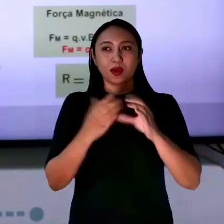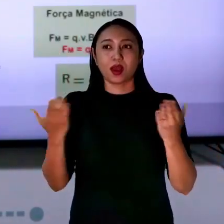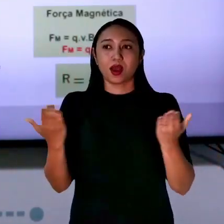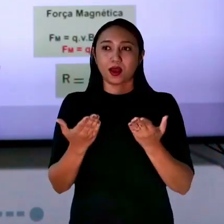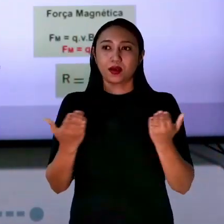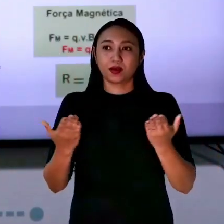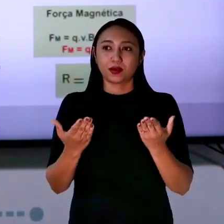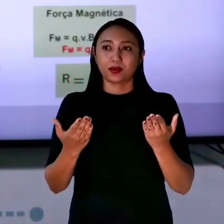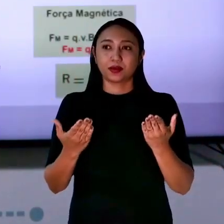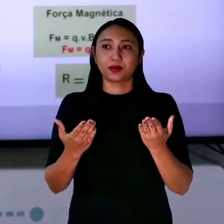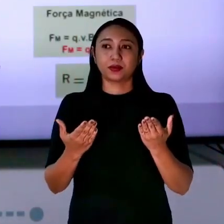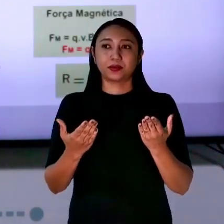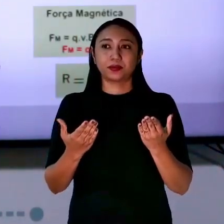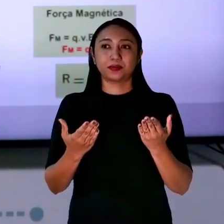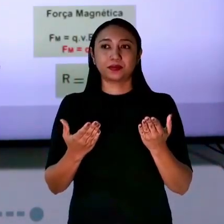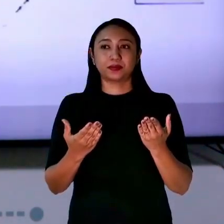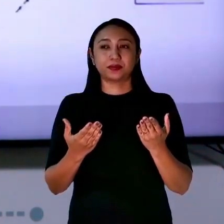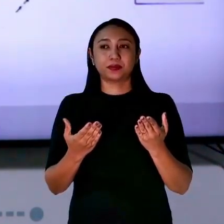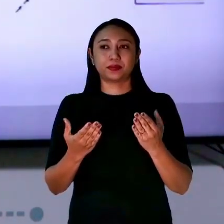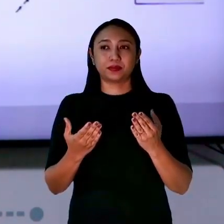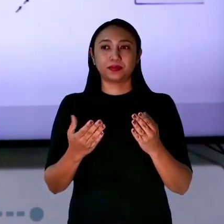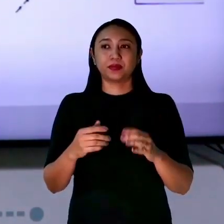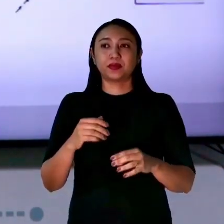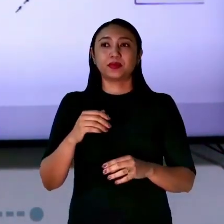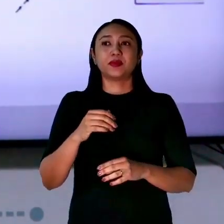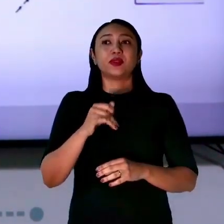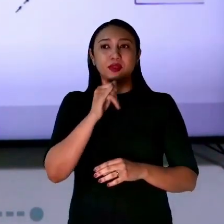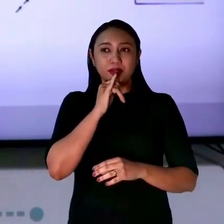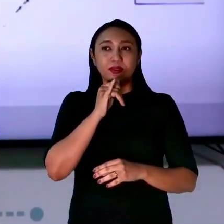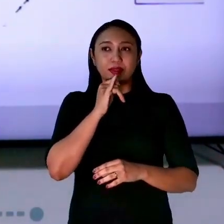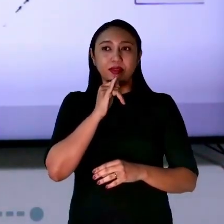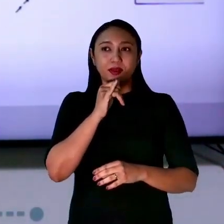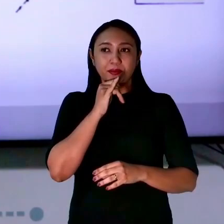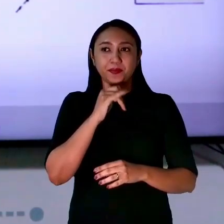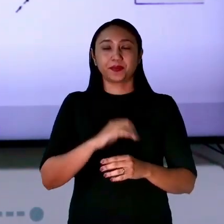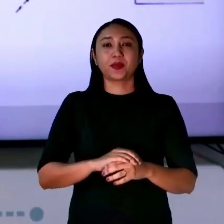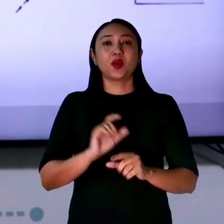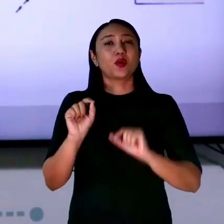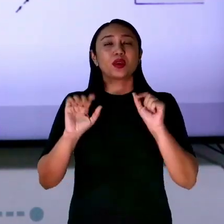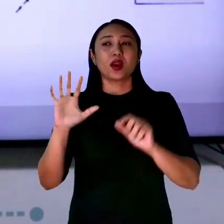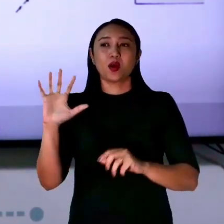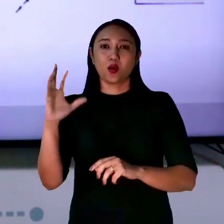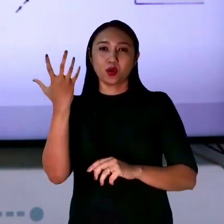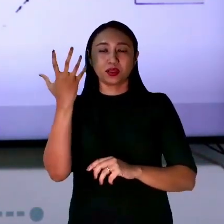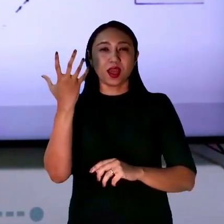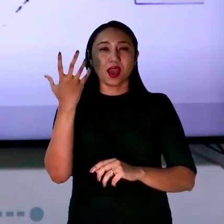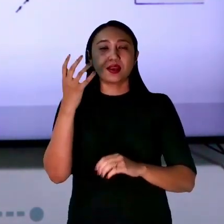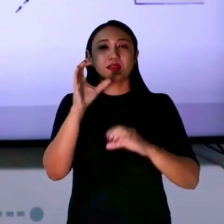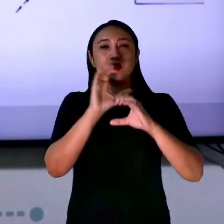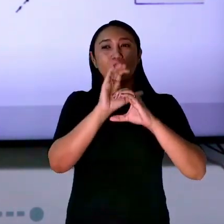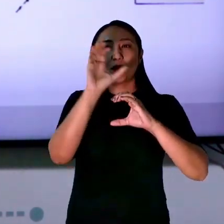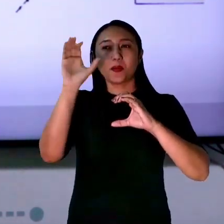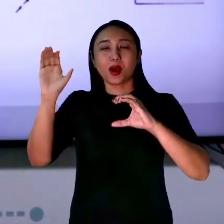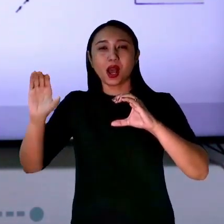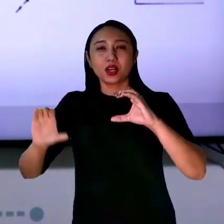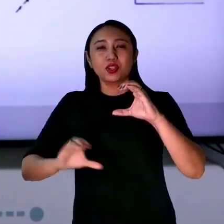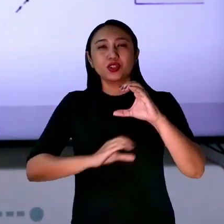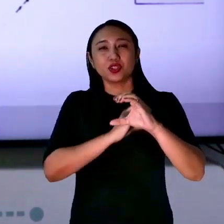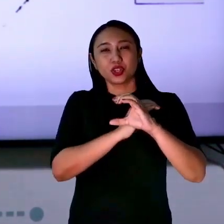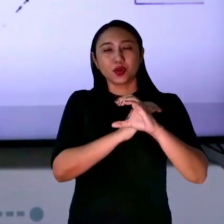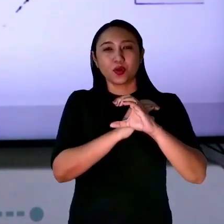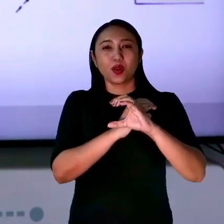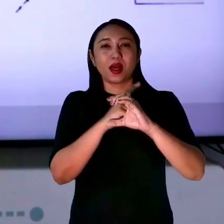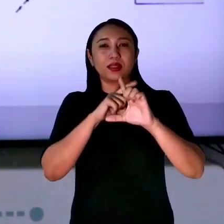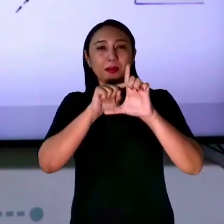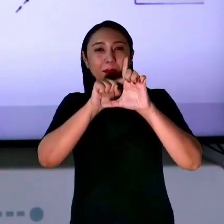os senhores. Tá bom? Então, aqui eu quero mostrar para vocês o que acontece com a partícula quando ela entra